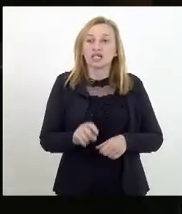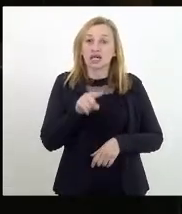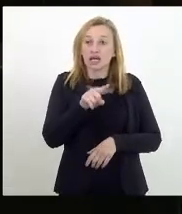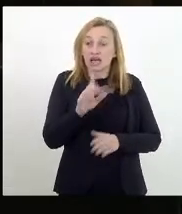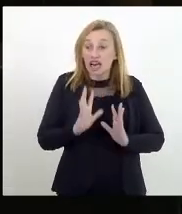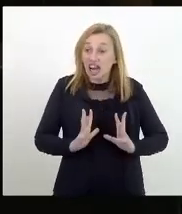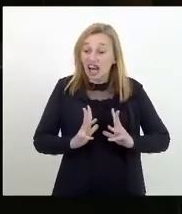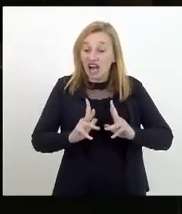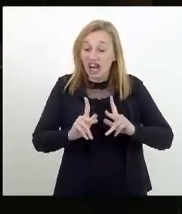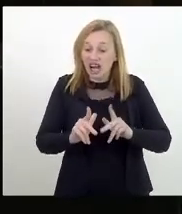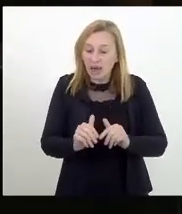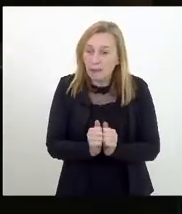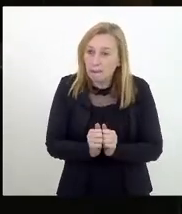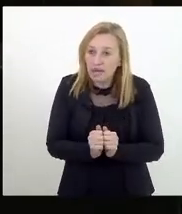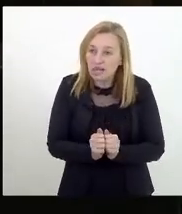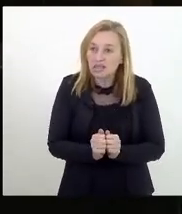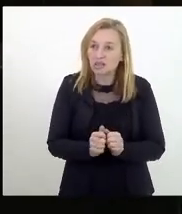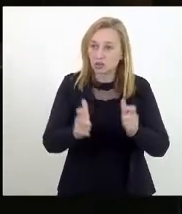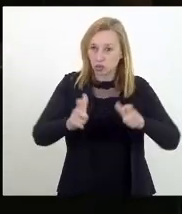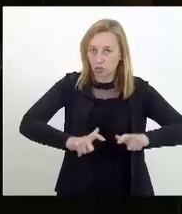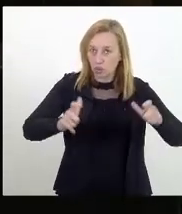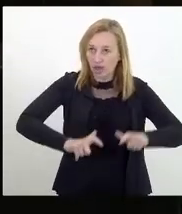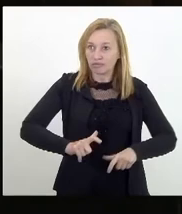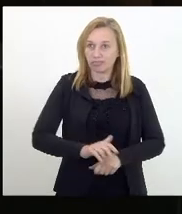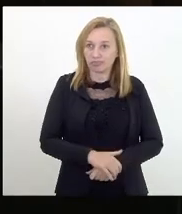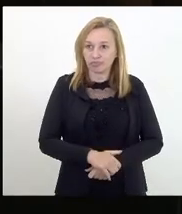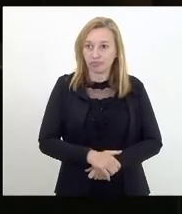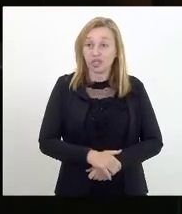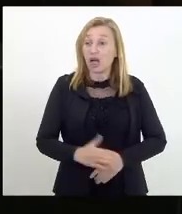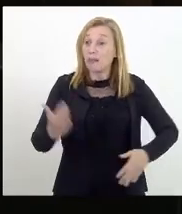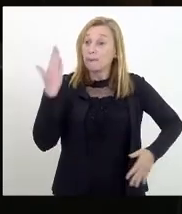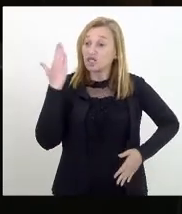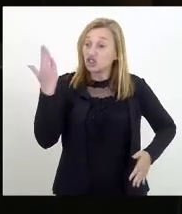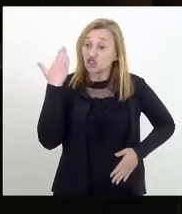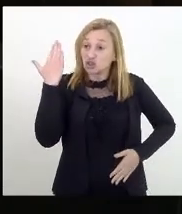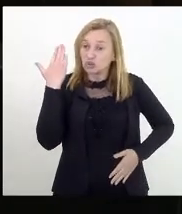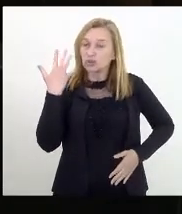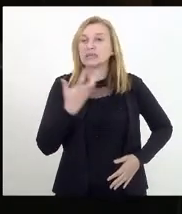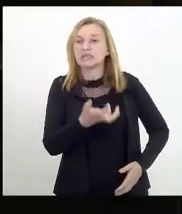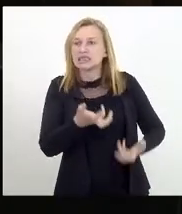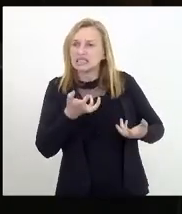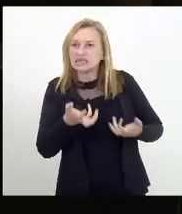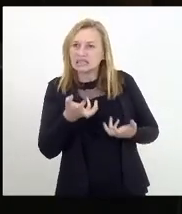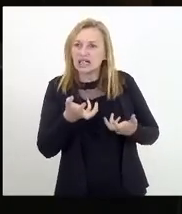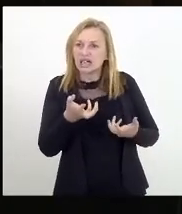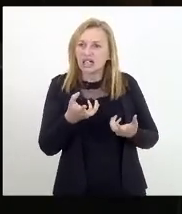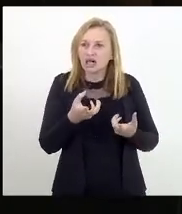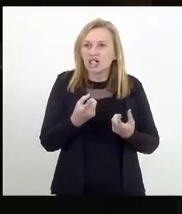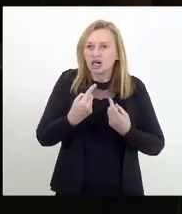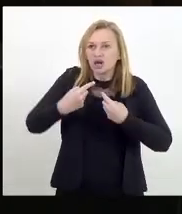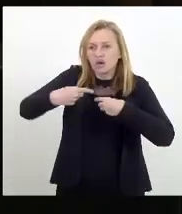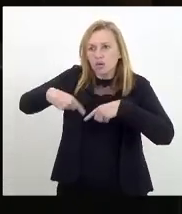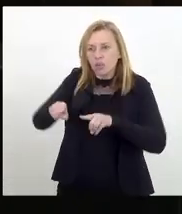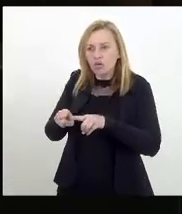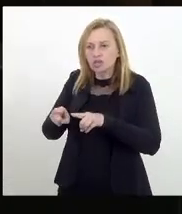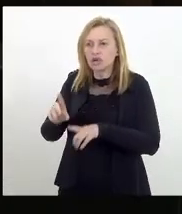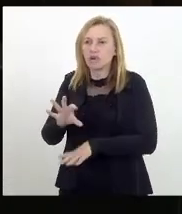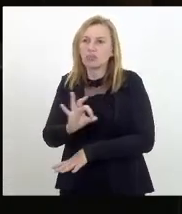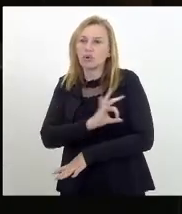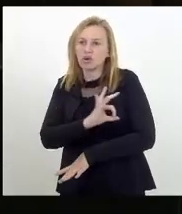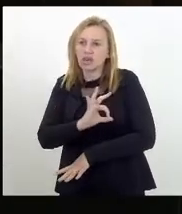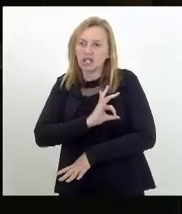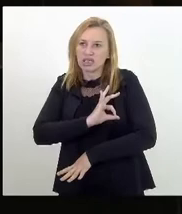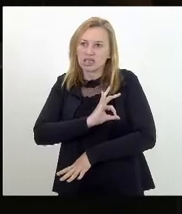faxina naquela localidade criminosos que tentaram combater a nossa gloriosa Polícia